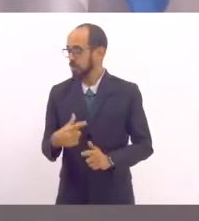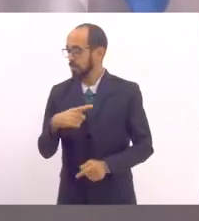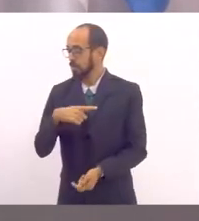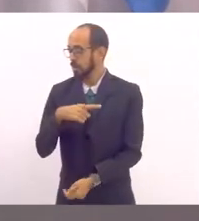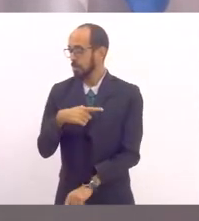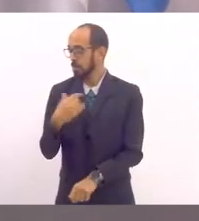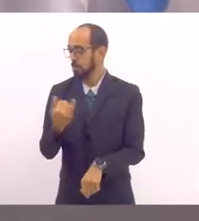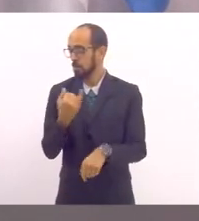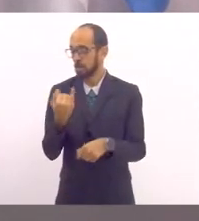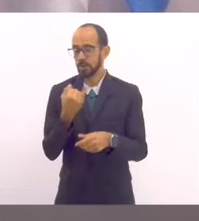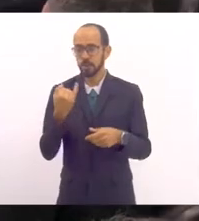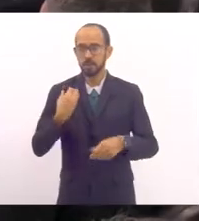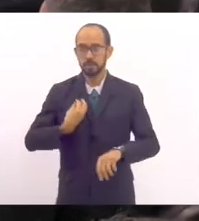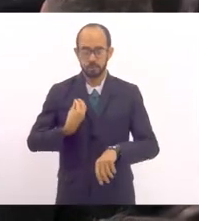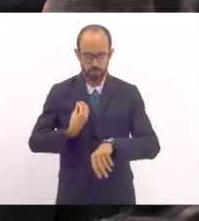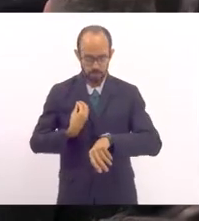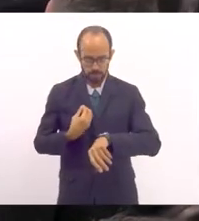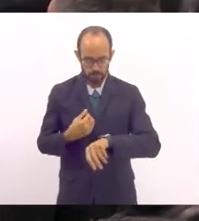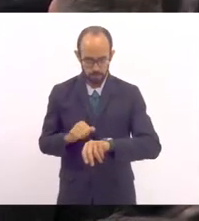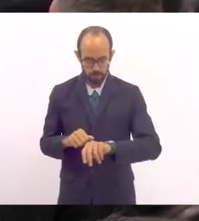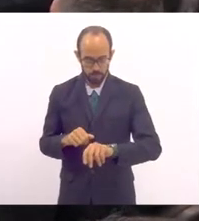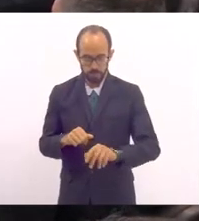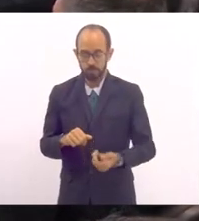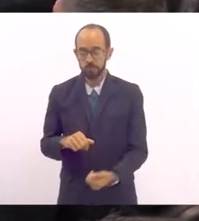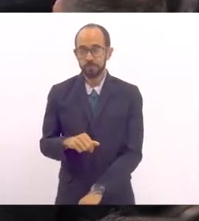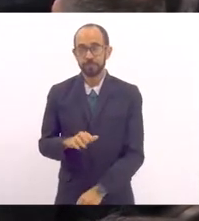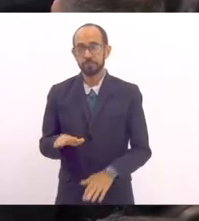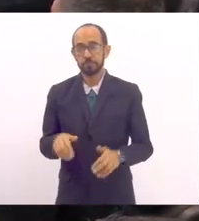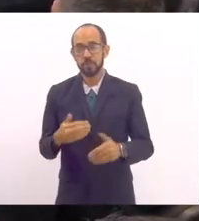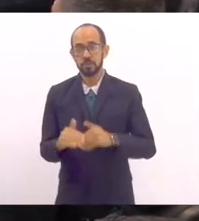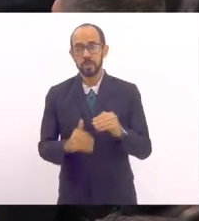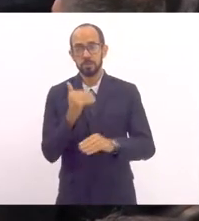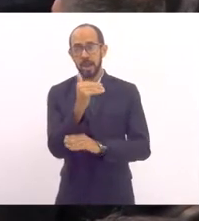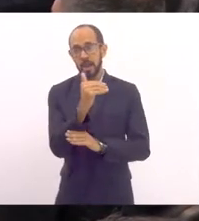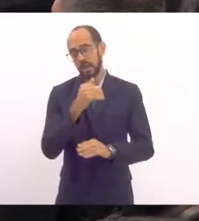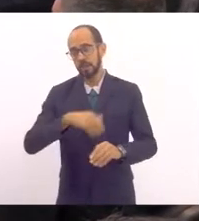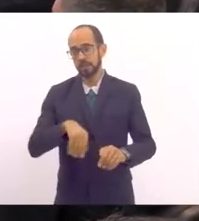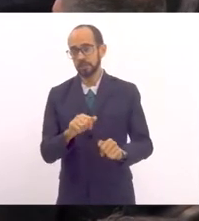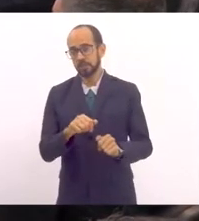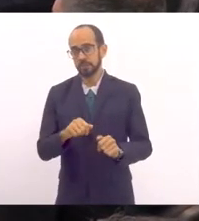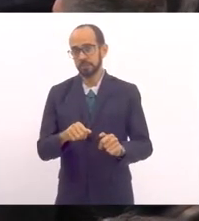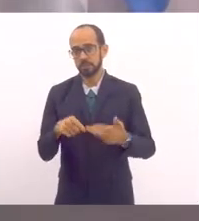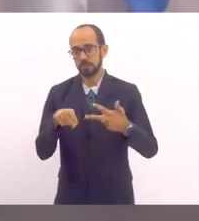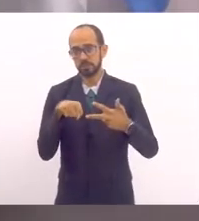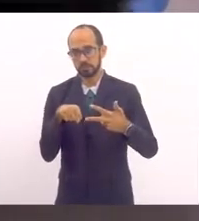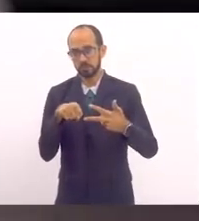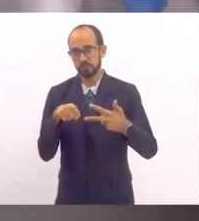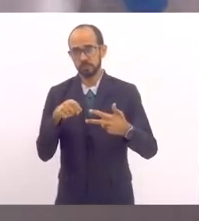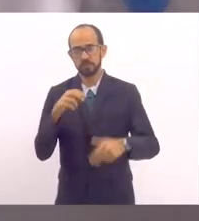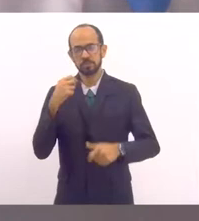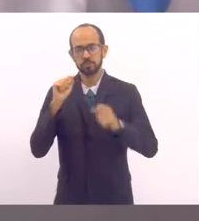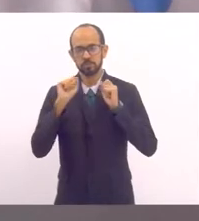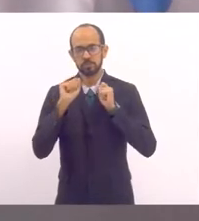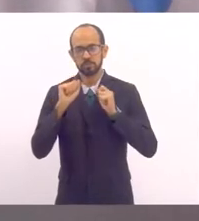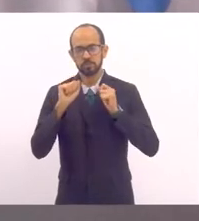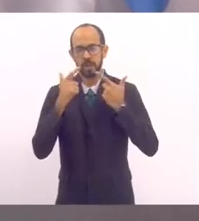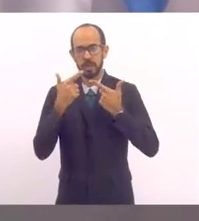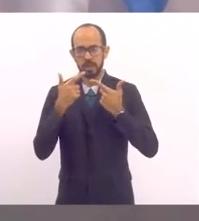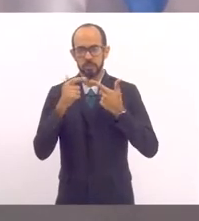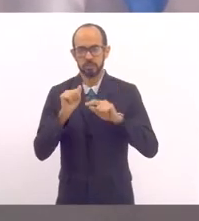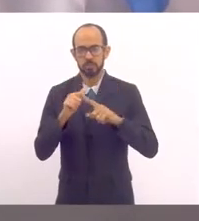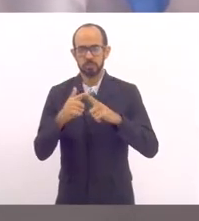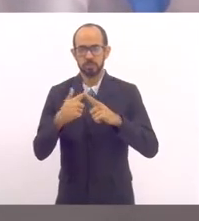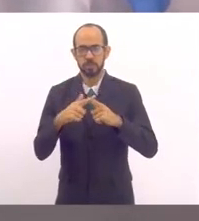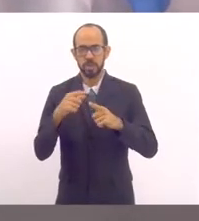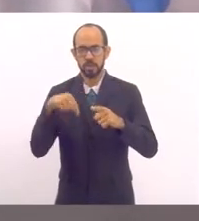da participação de vocês. Então, isso vai muito além de executivo, do parlamentar, mesmo porque essa aqui é